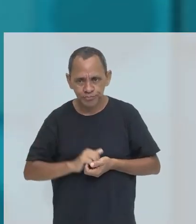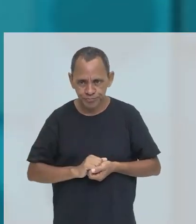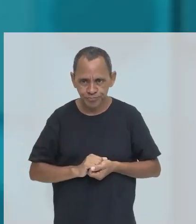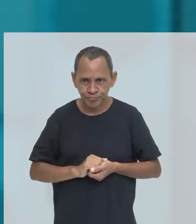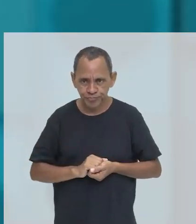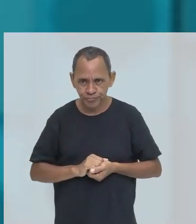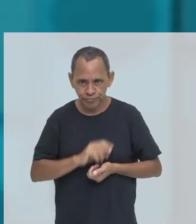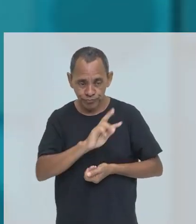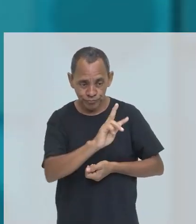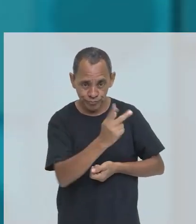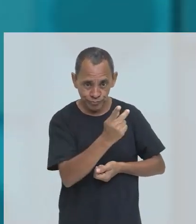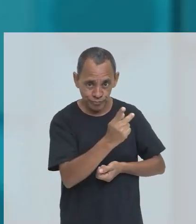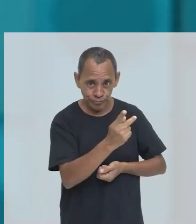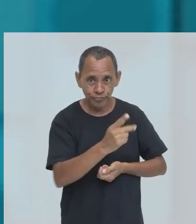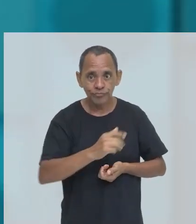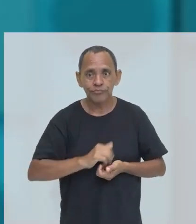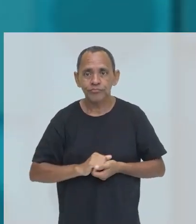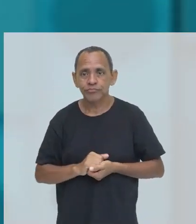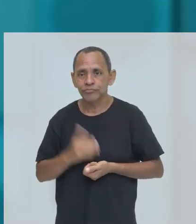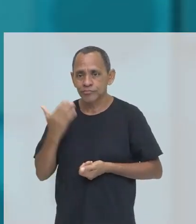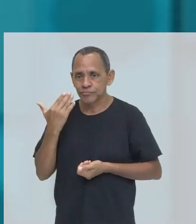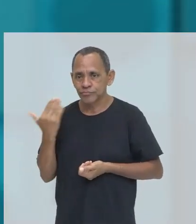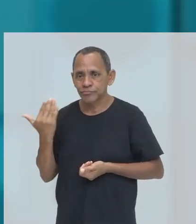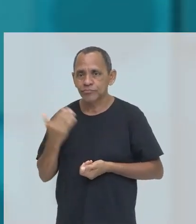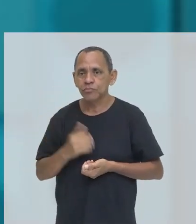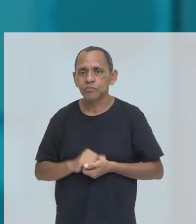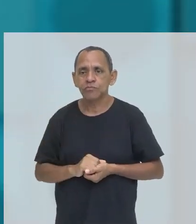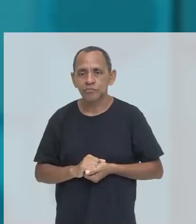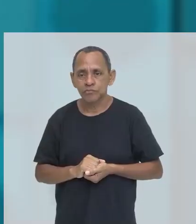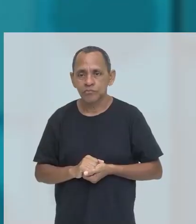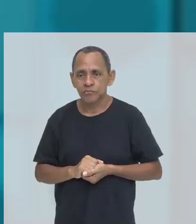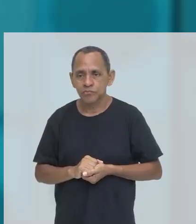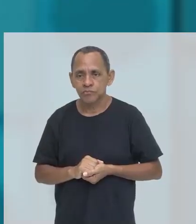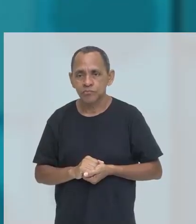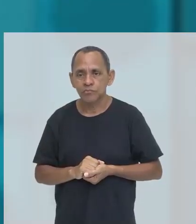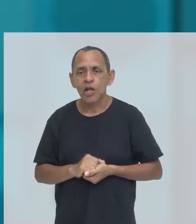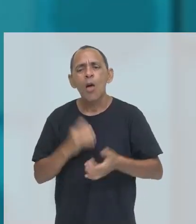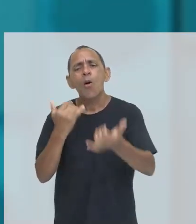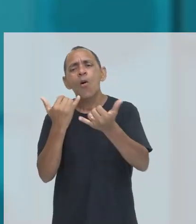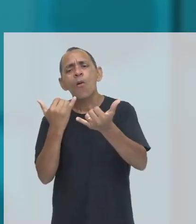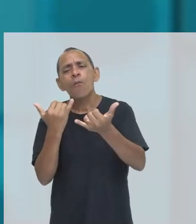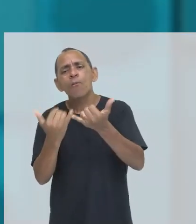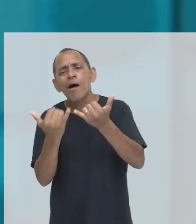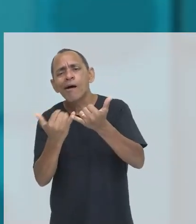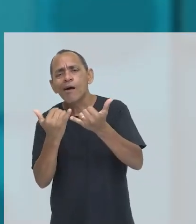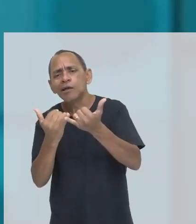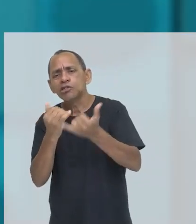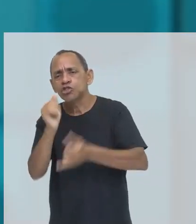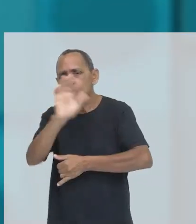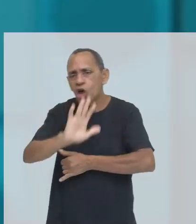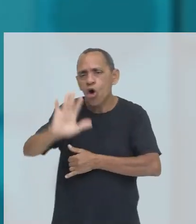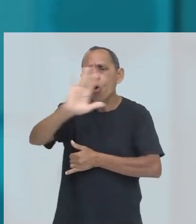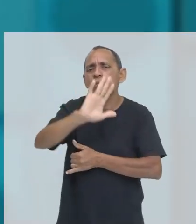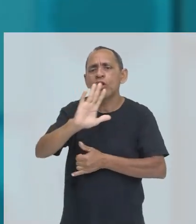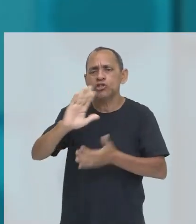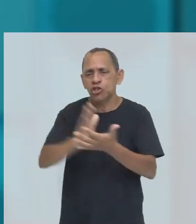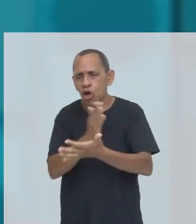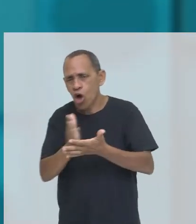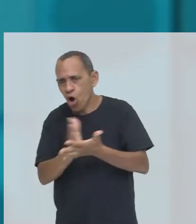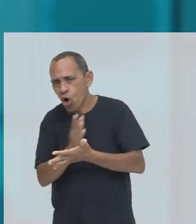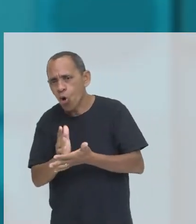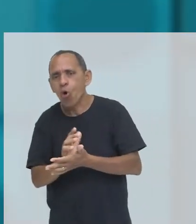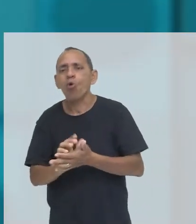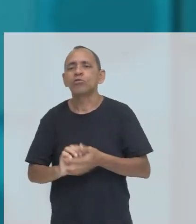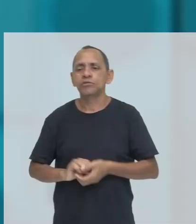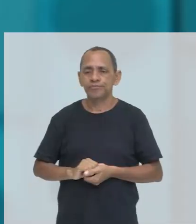próximo do R. Por isso que a gente utiliza aí como regra quase geral, porque isso não corresponde a todas as situações, que o H